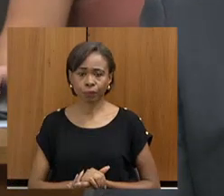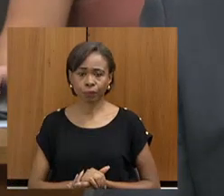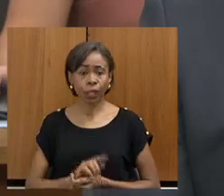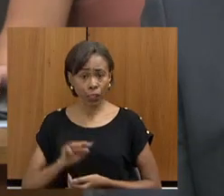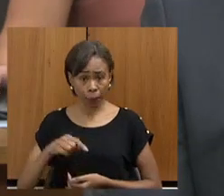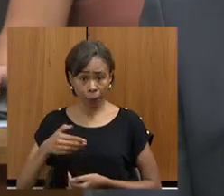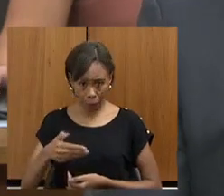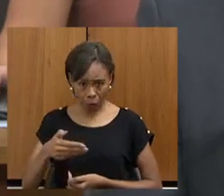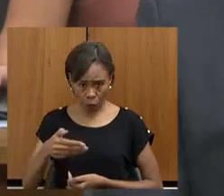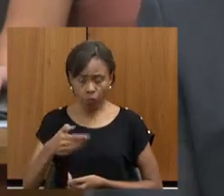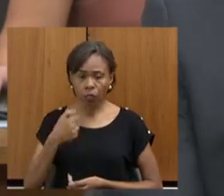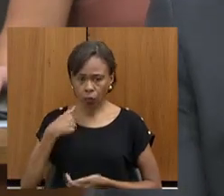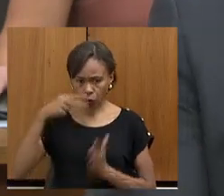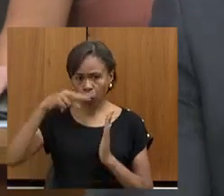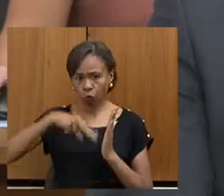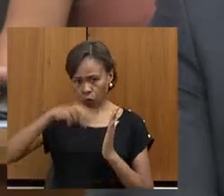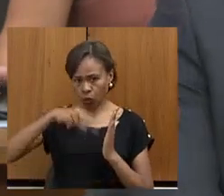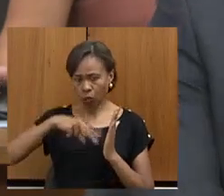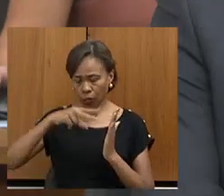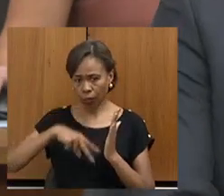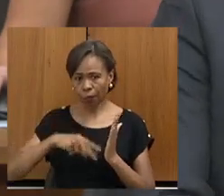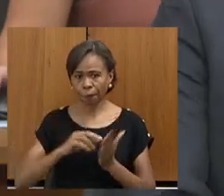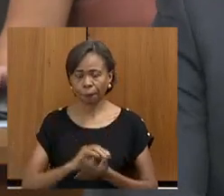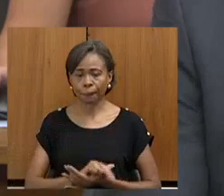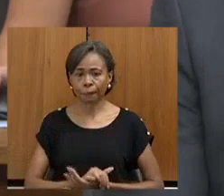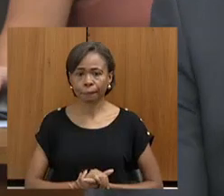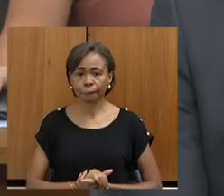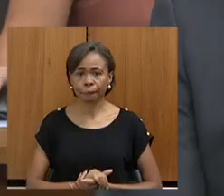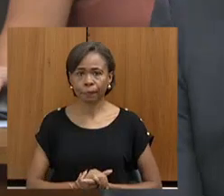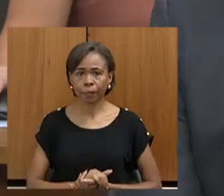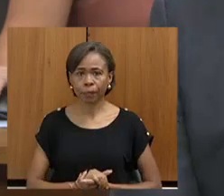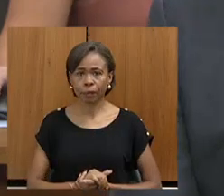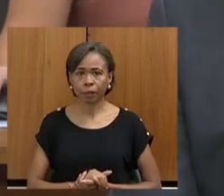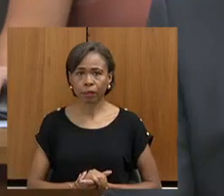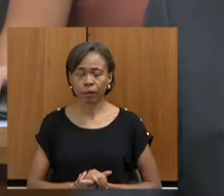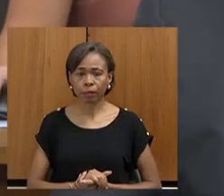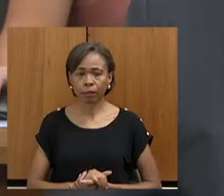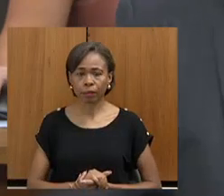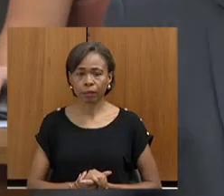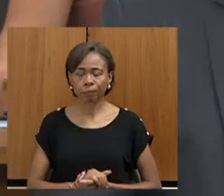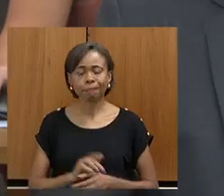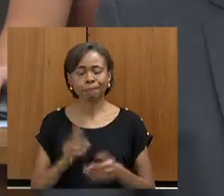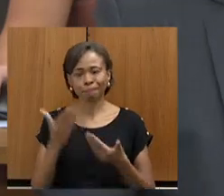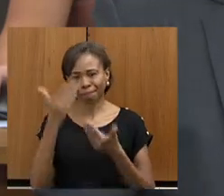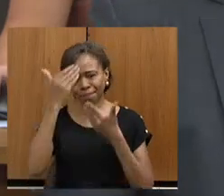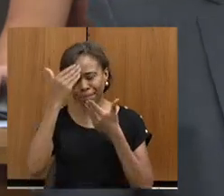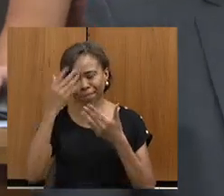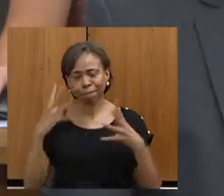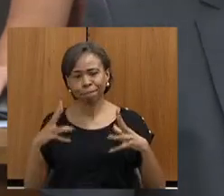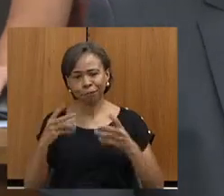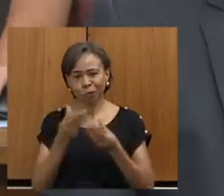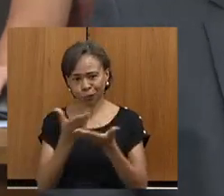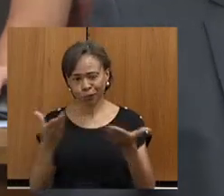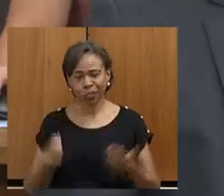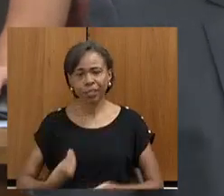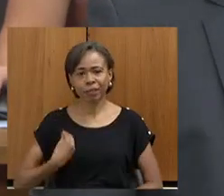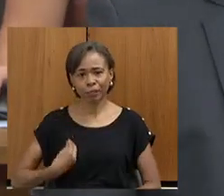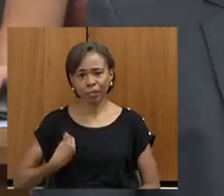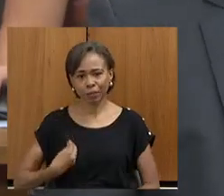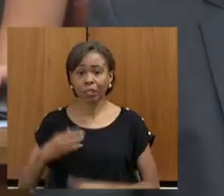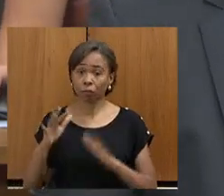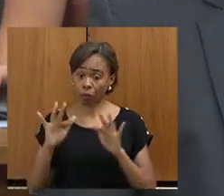a leitura, está ok, da carta, registrar aqui e agradecer a presença de todos que estão participando,